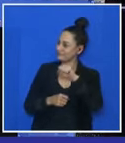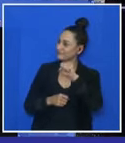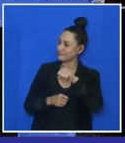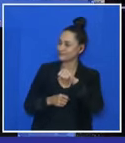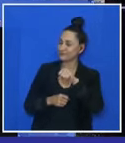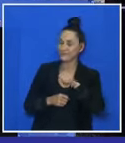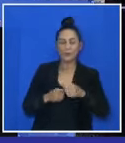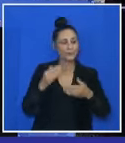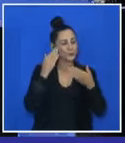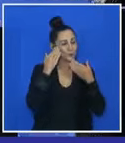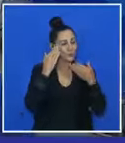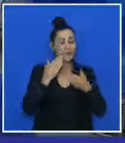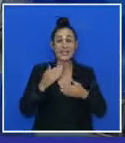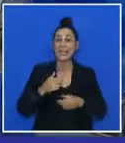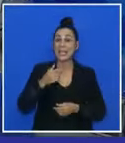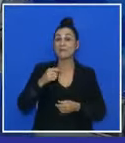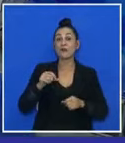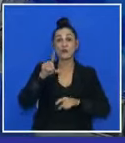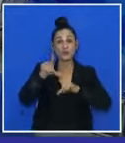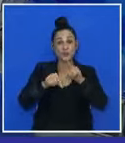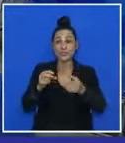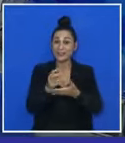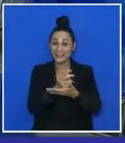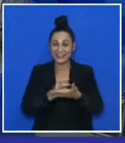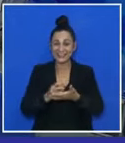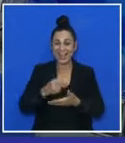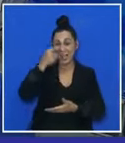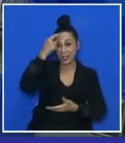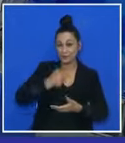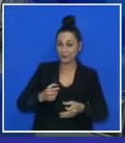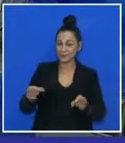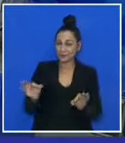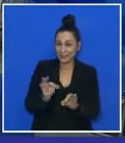Sim, confirmo. Muito obrigada. Esse foi o sorteio da